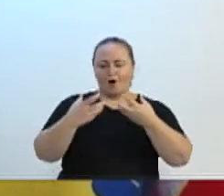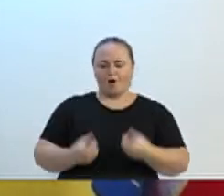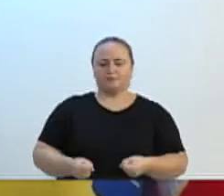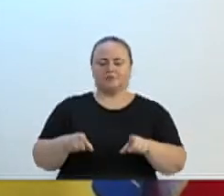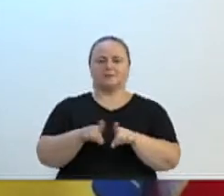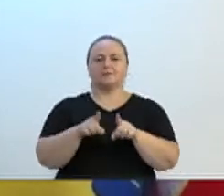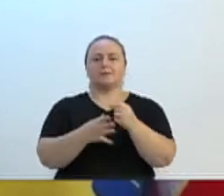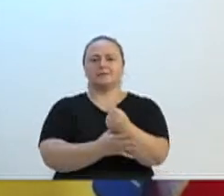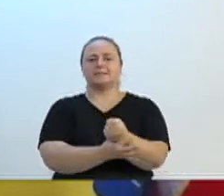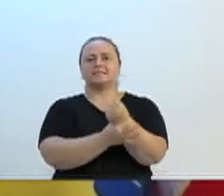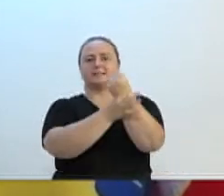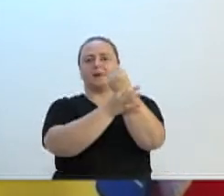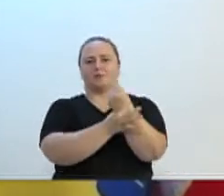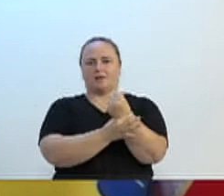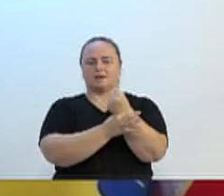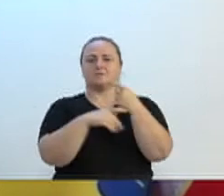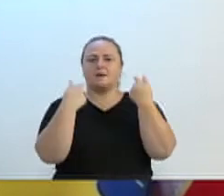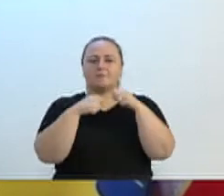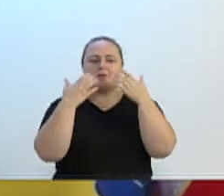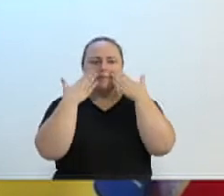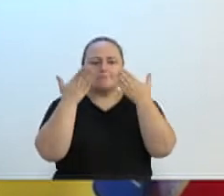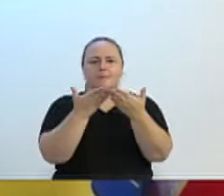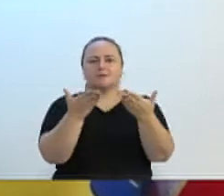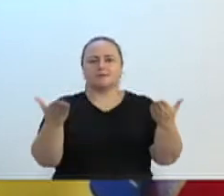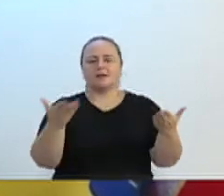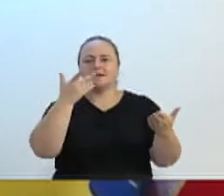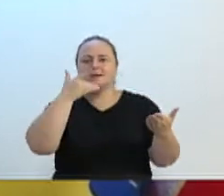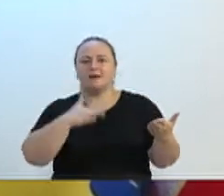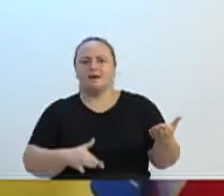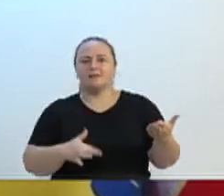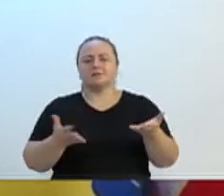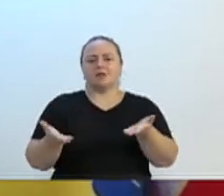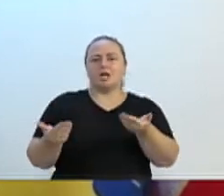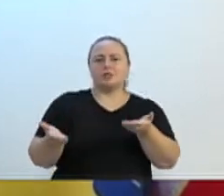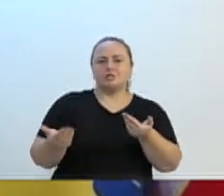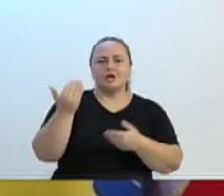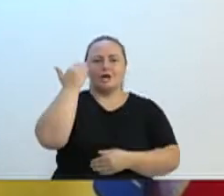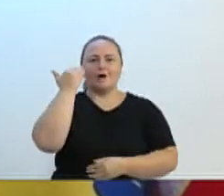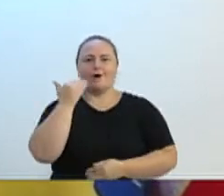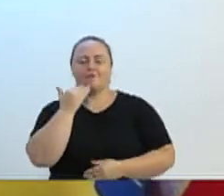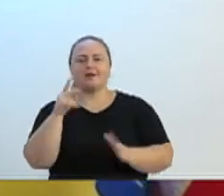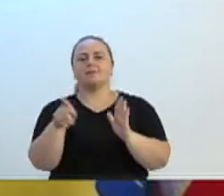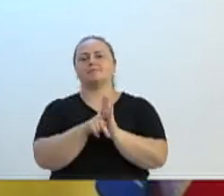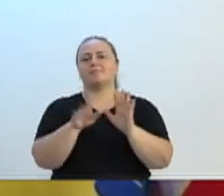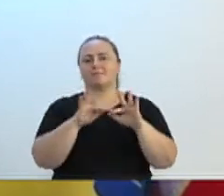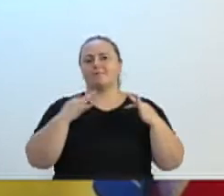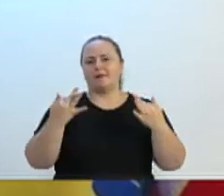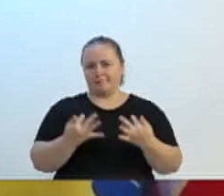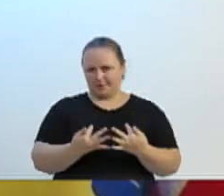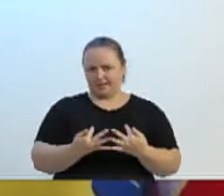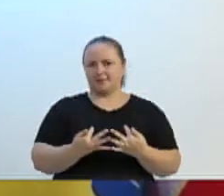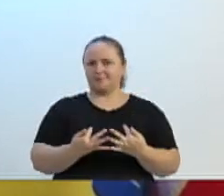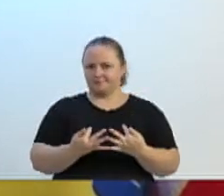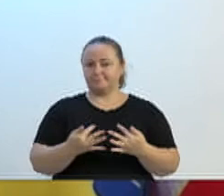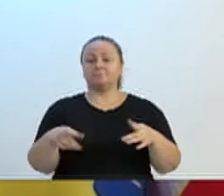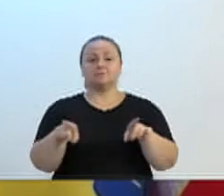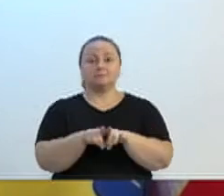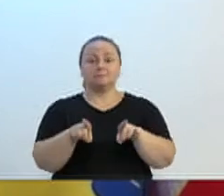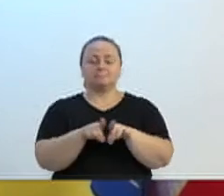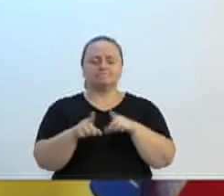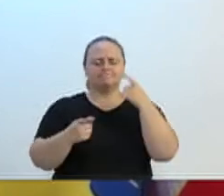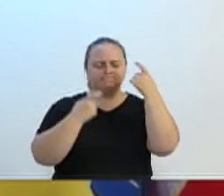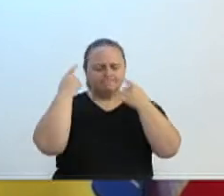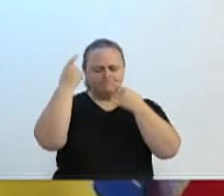que nós precisamos passar para essas crianças, jovens e para a própria família. Além disso, preocupado sempre com